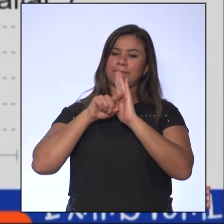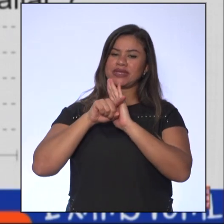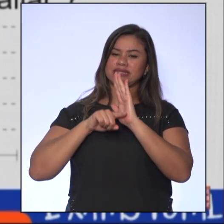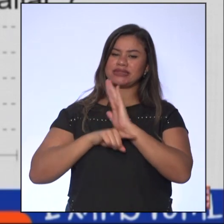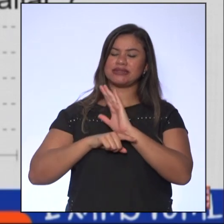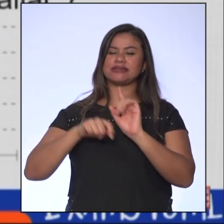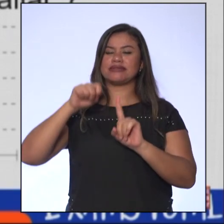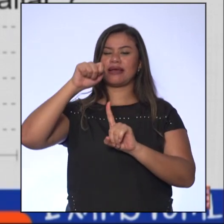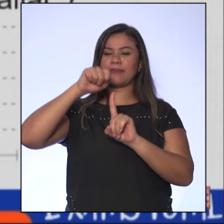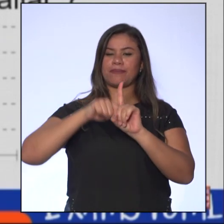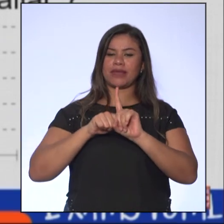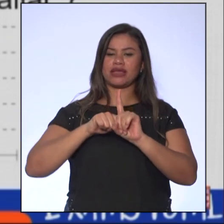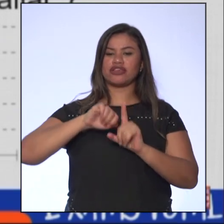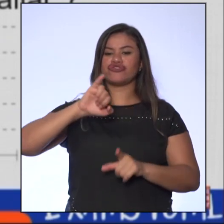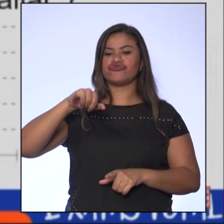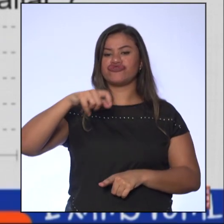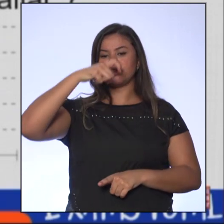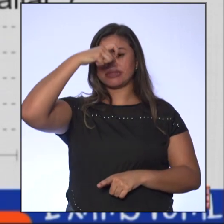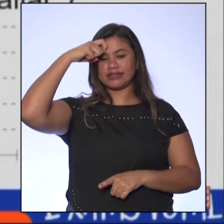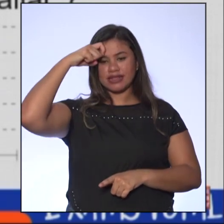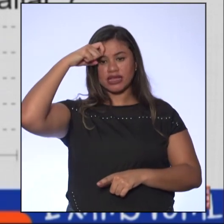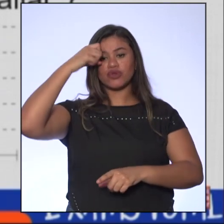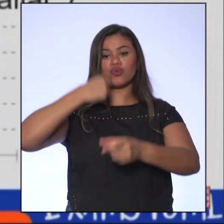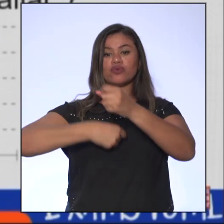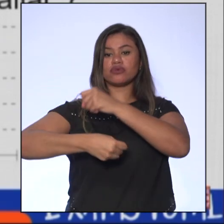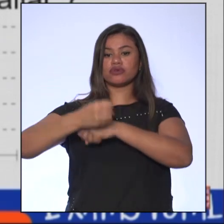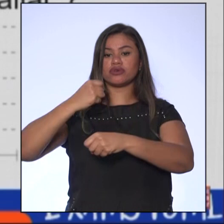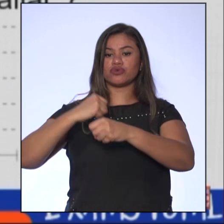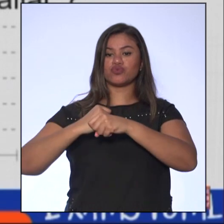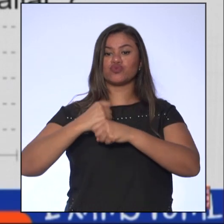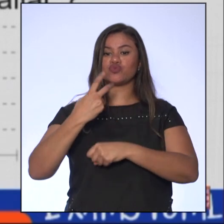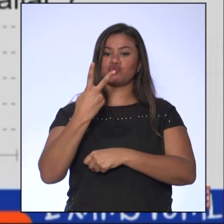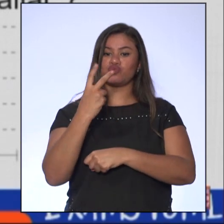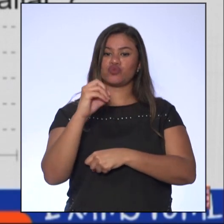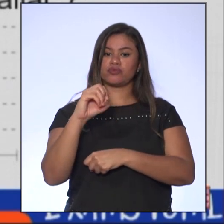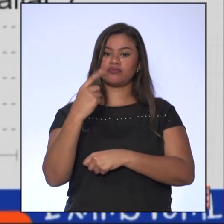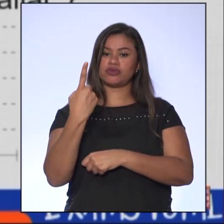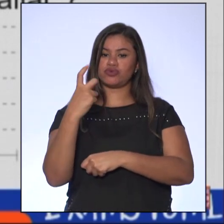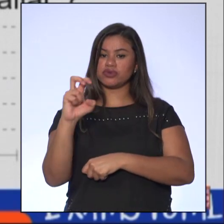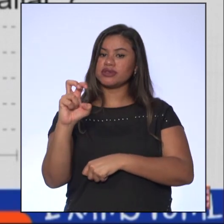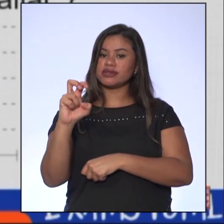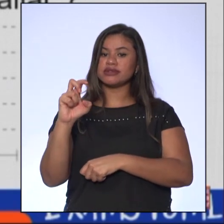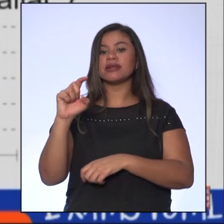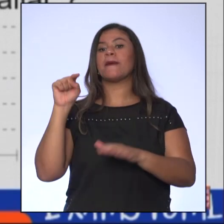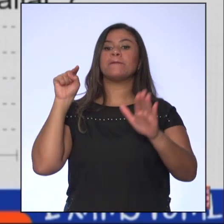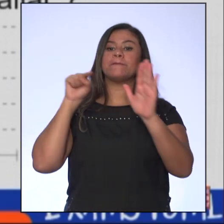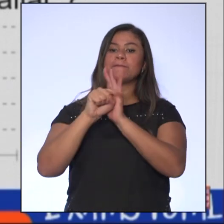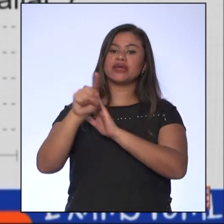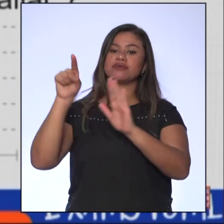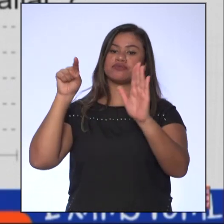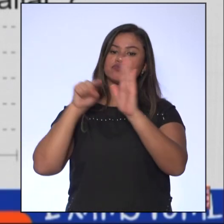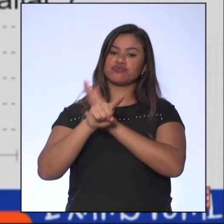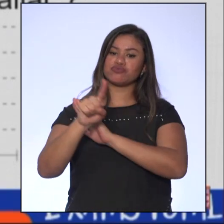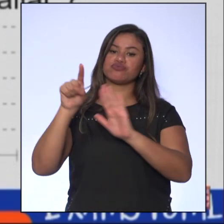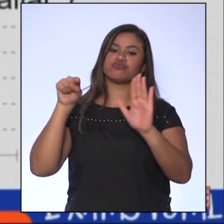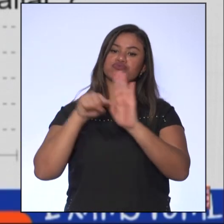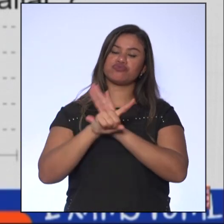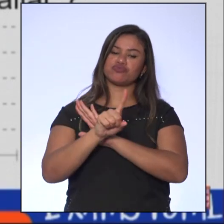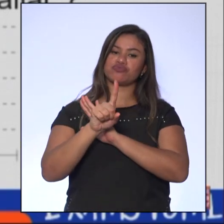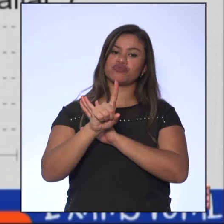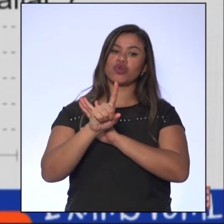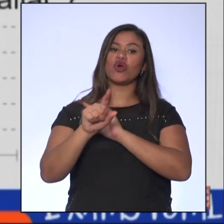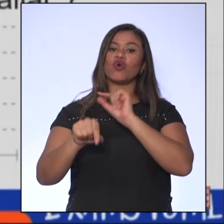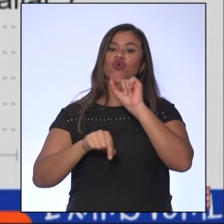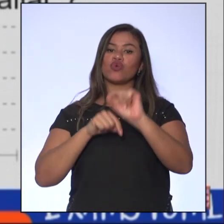de 2015, perguntava-se aos internautas se eles acreditavam que a reciclagem de